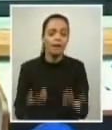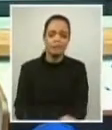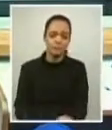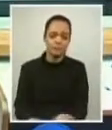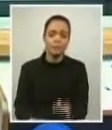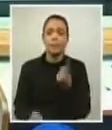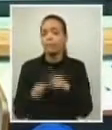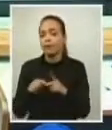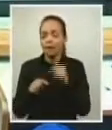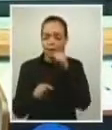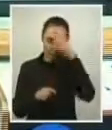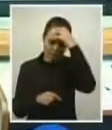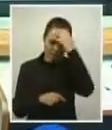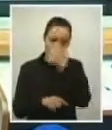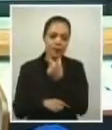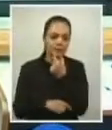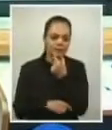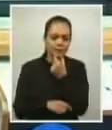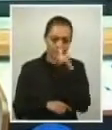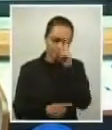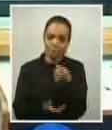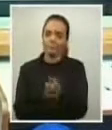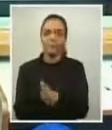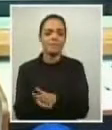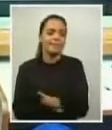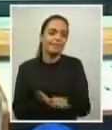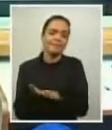porque a rainha a monarquia na Inglaterra representa